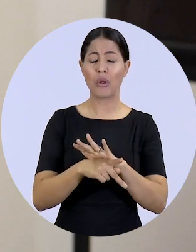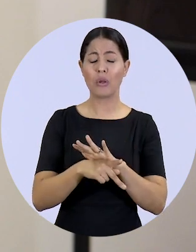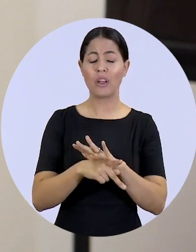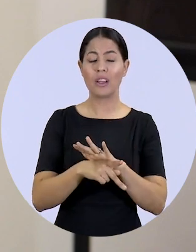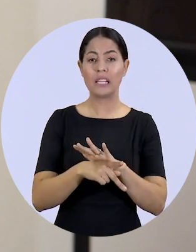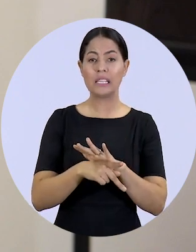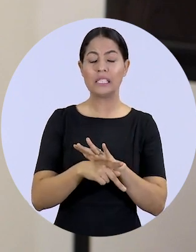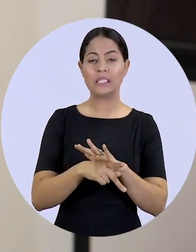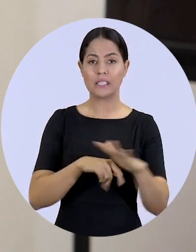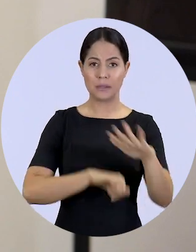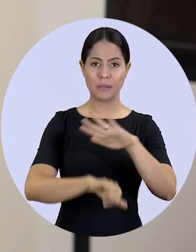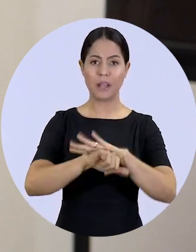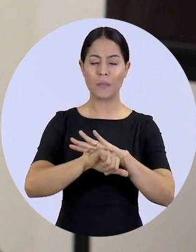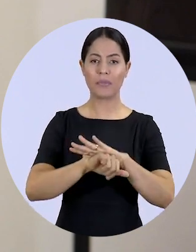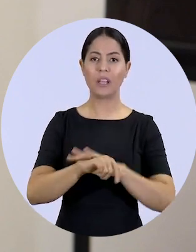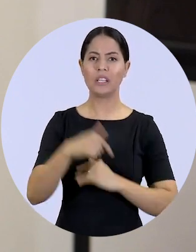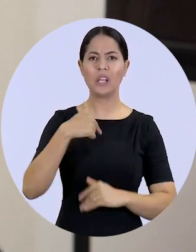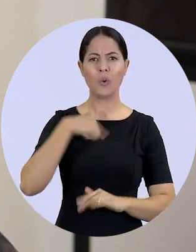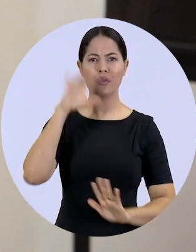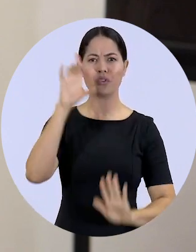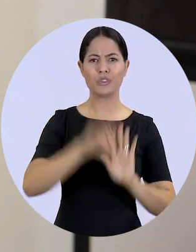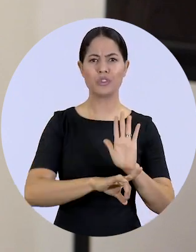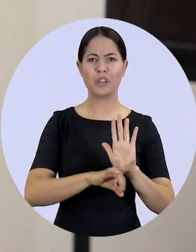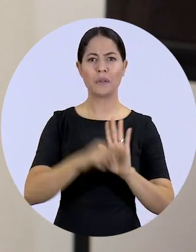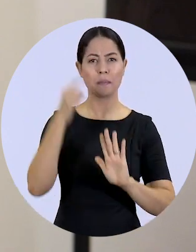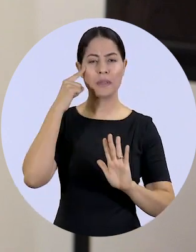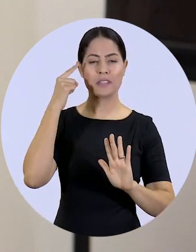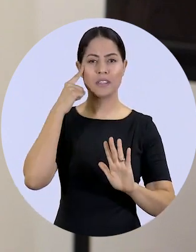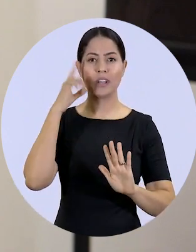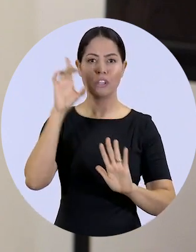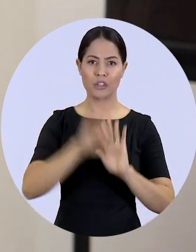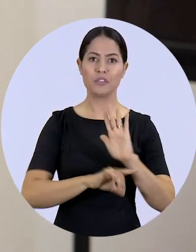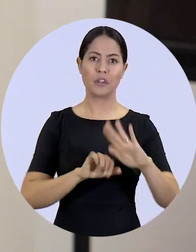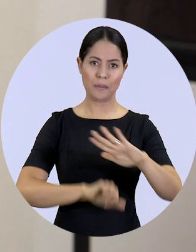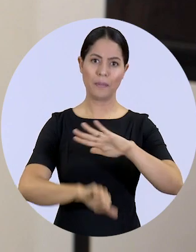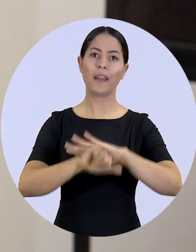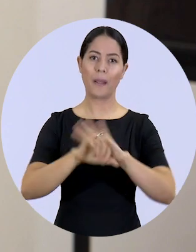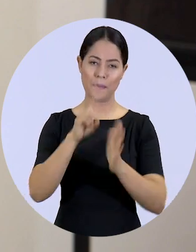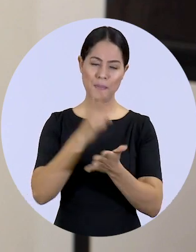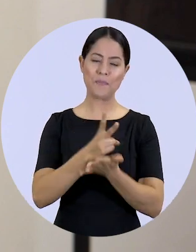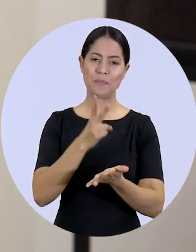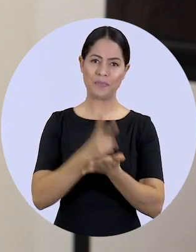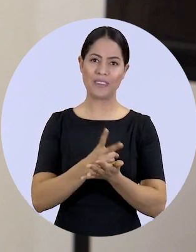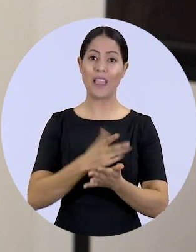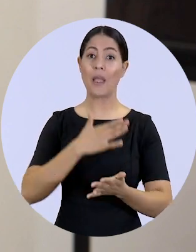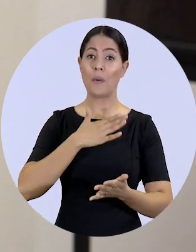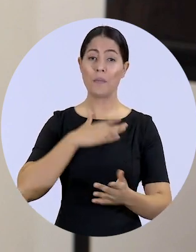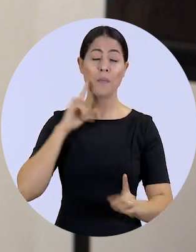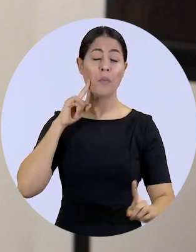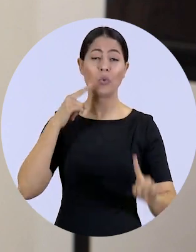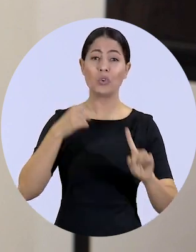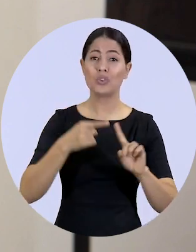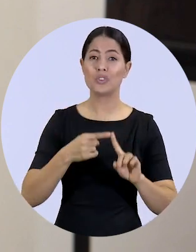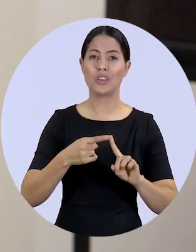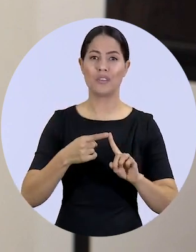eu nunca fiz direito para fazer outra área que não fosse o direito penal. O direito penal é um motivo